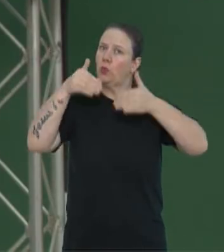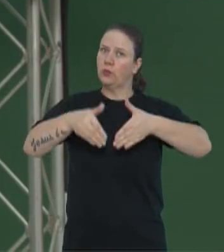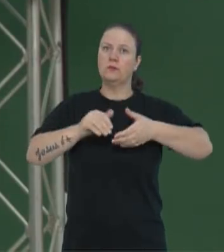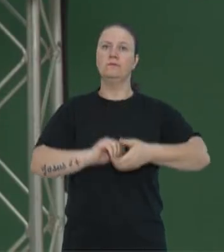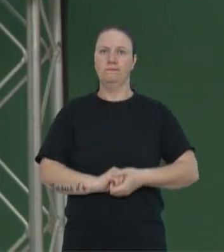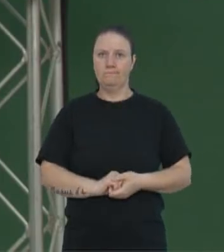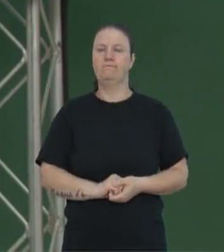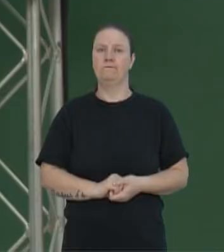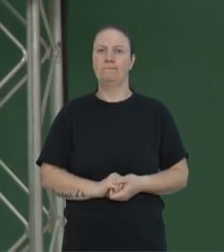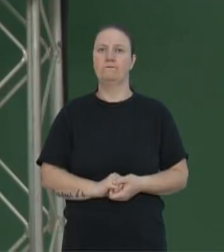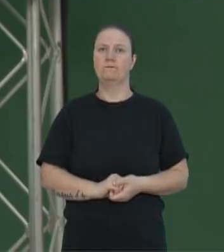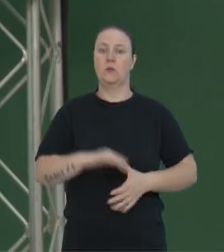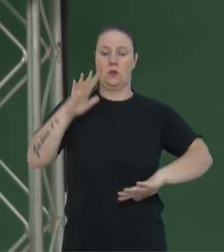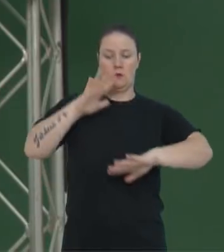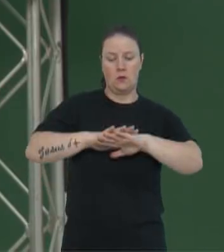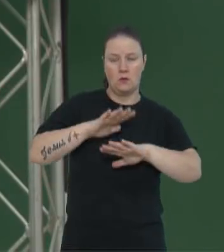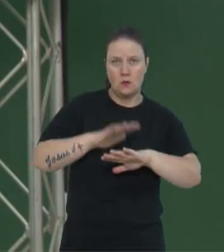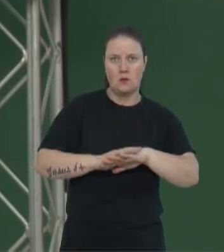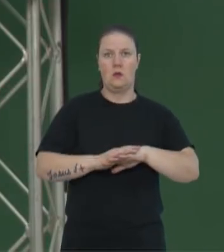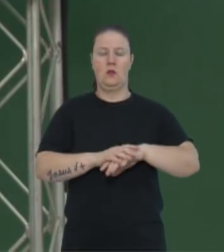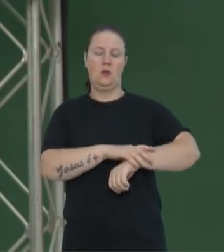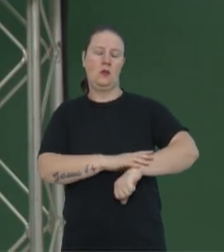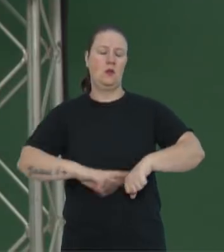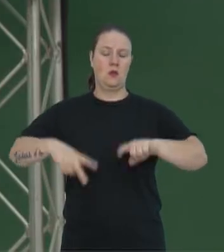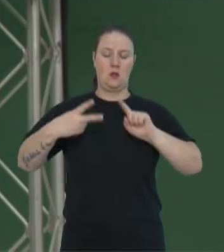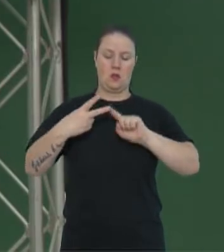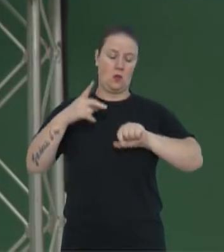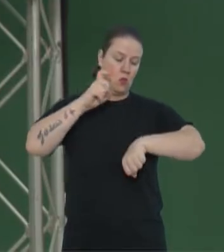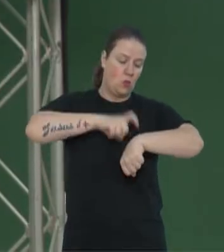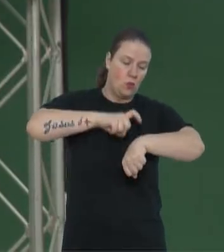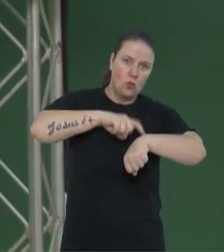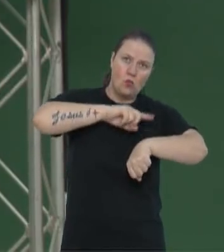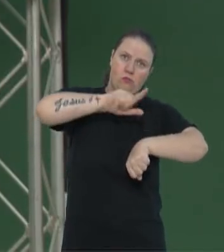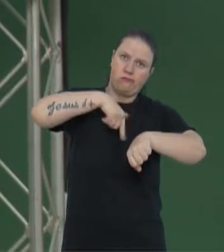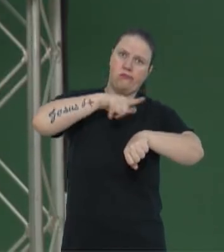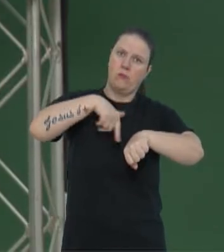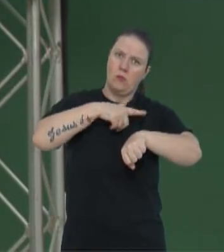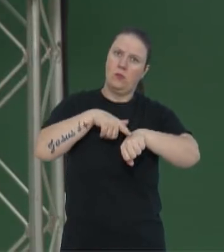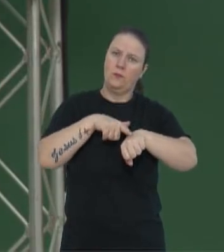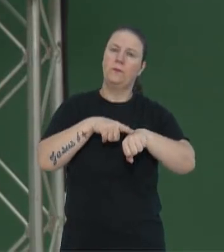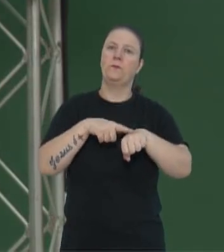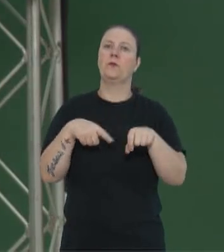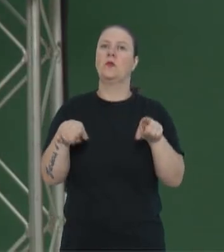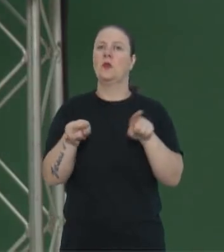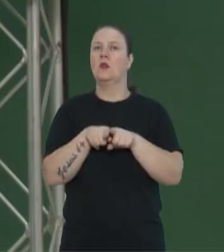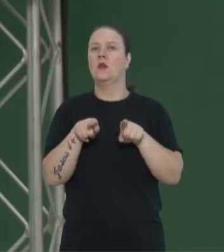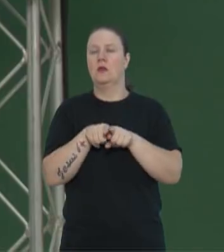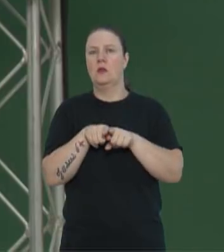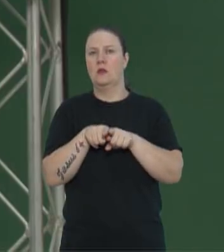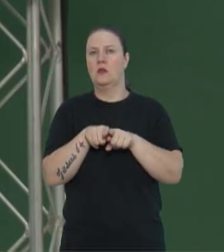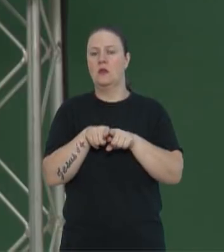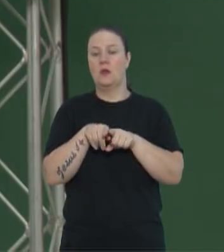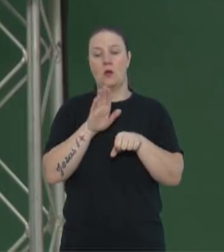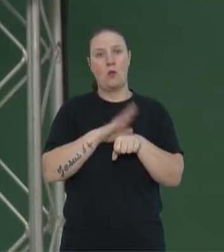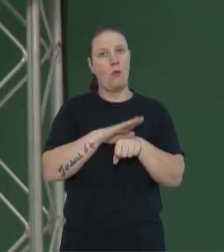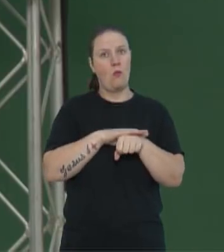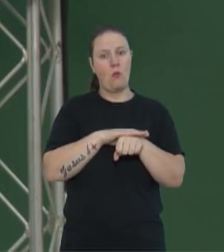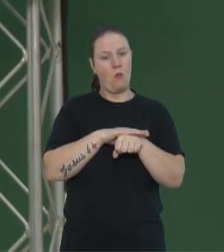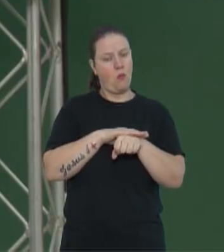questão da matemática, do tempo do relógio, muito parecido com o que eu comentei com vocês naquele momento sobre as fábricas. E